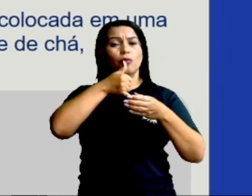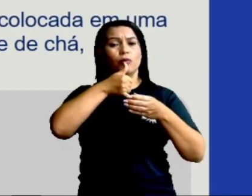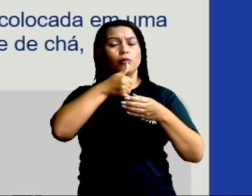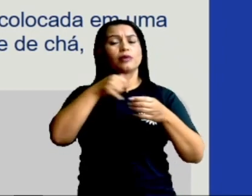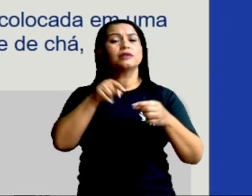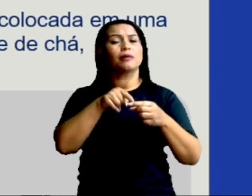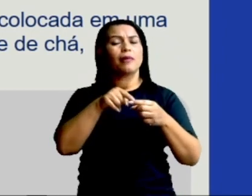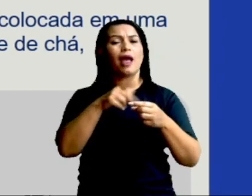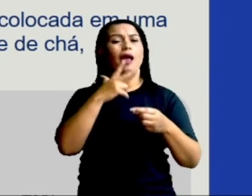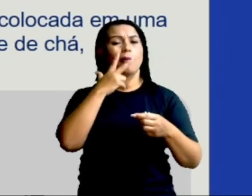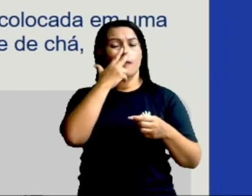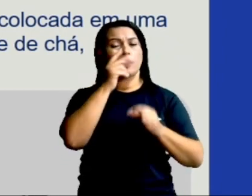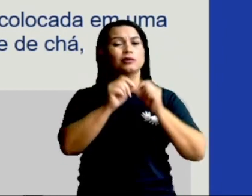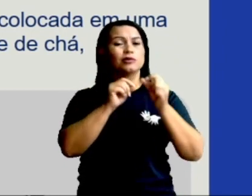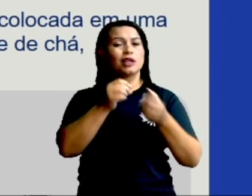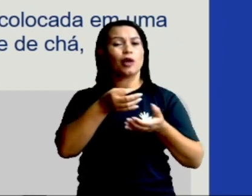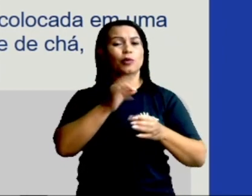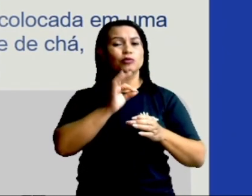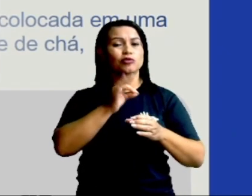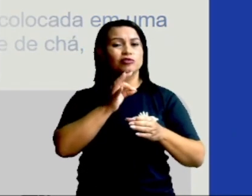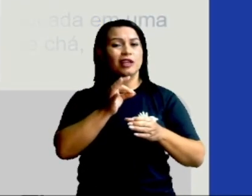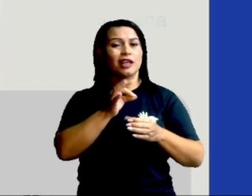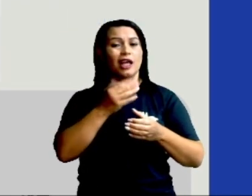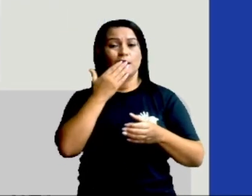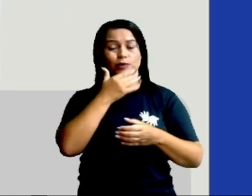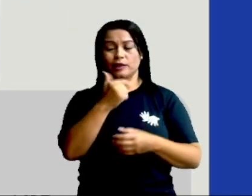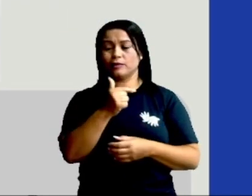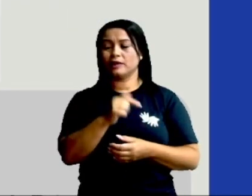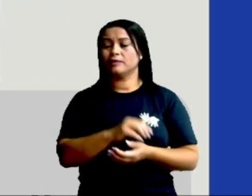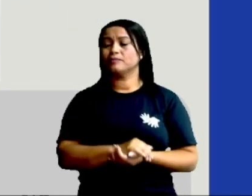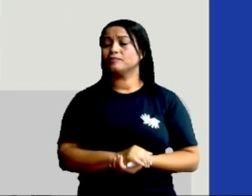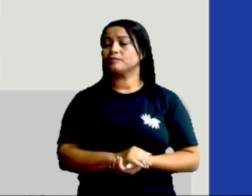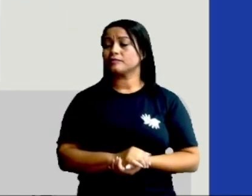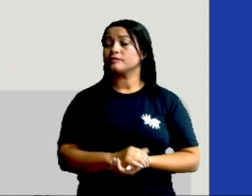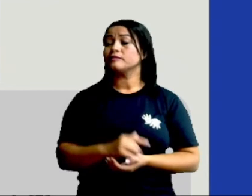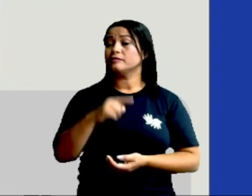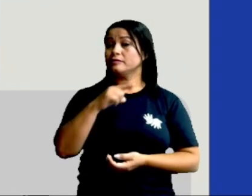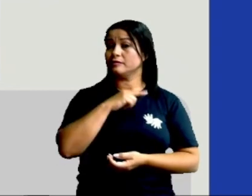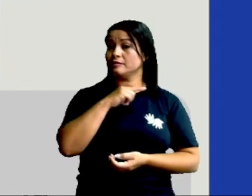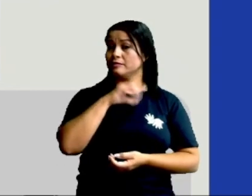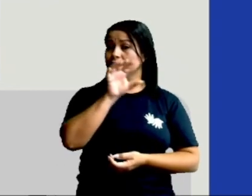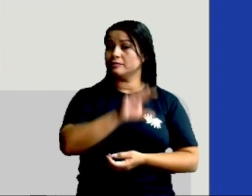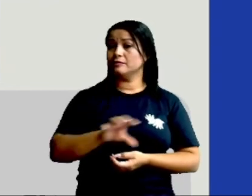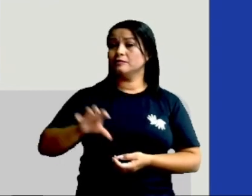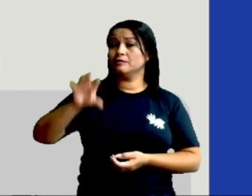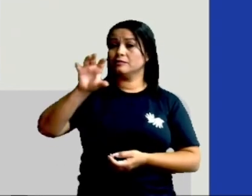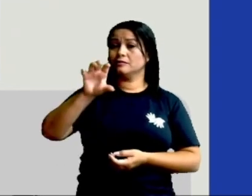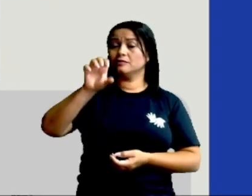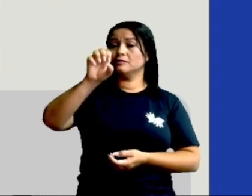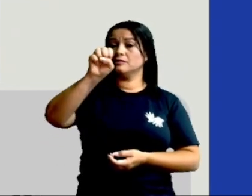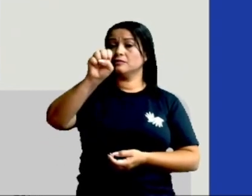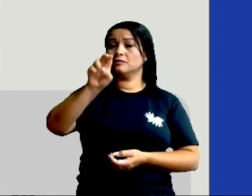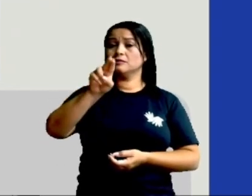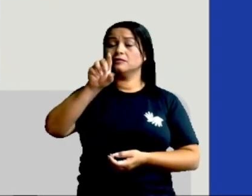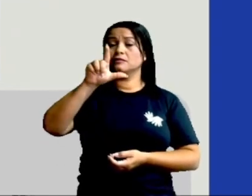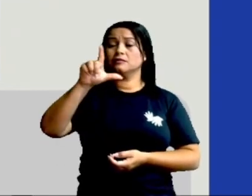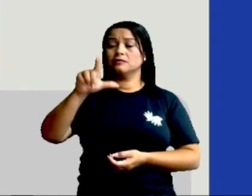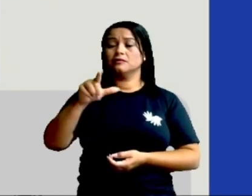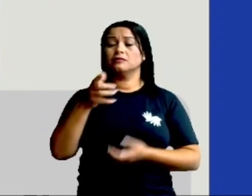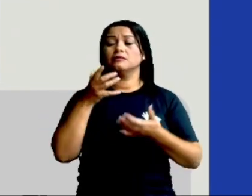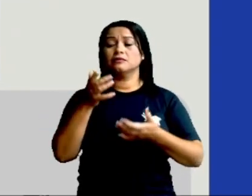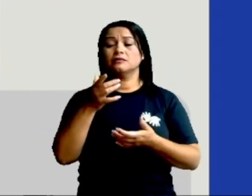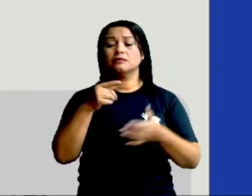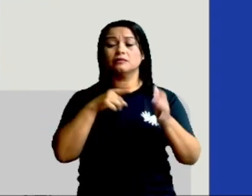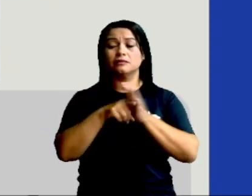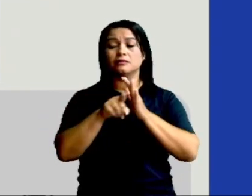chá consumida sem açúcar é sobre a região Sul errado agora